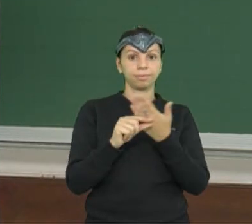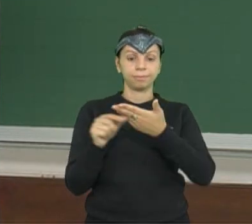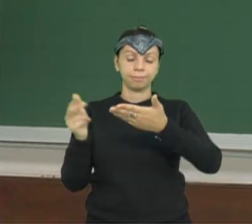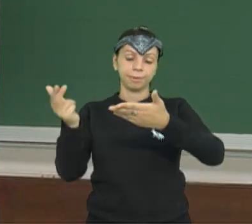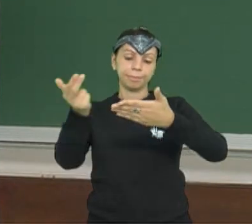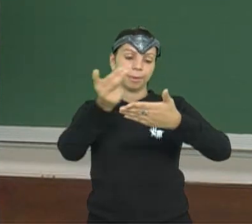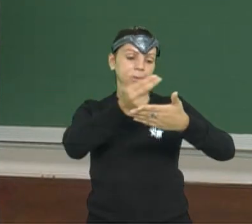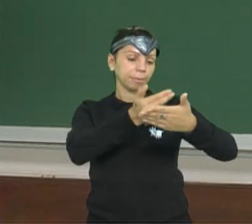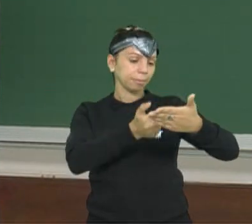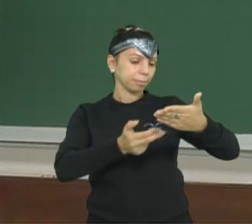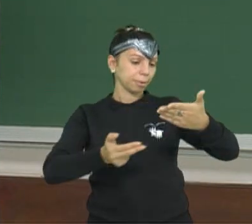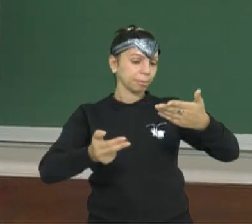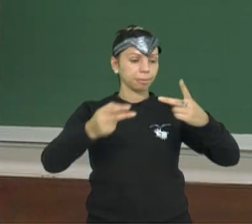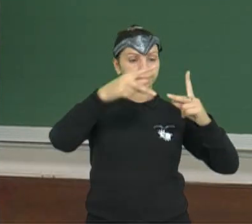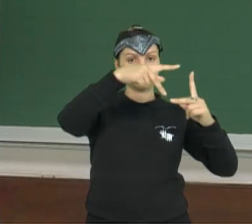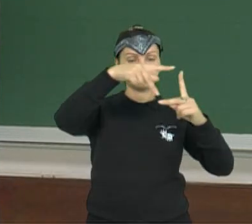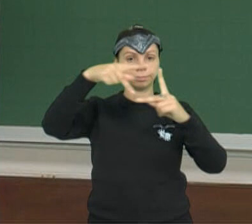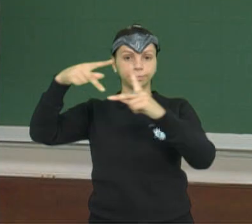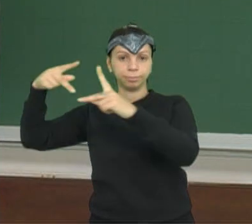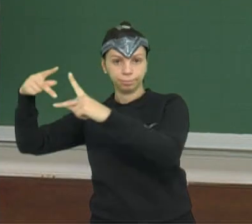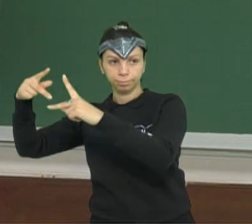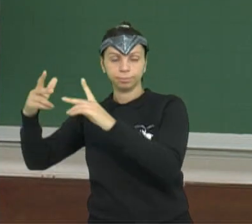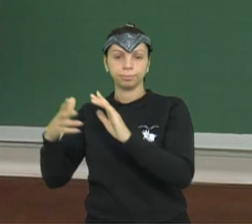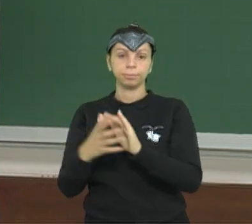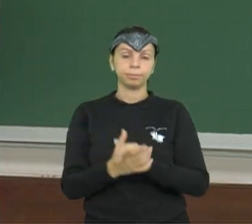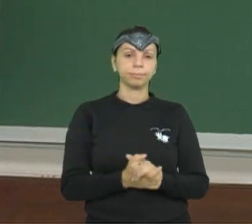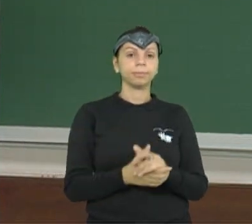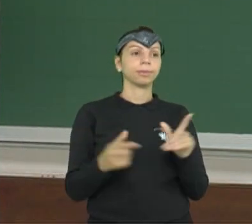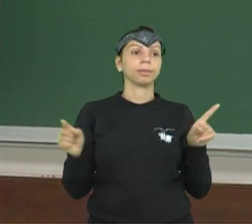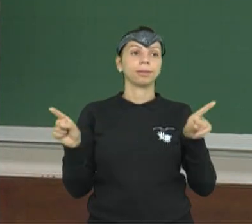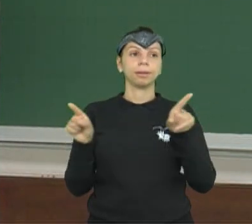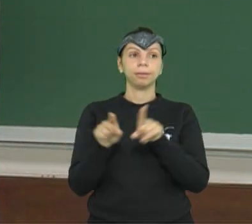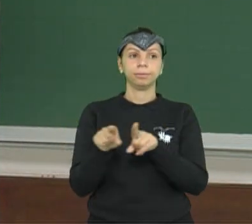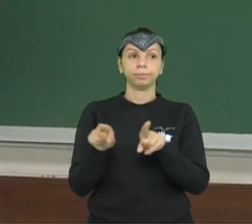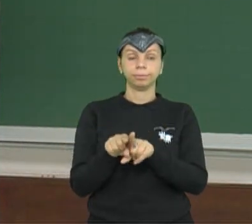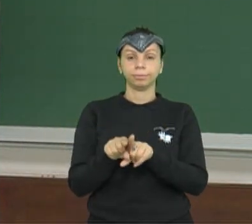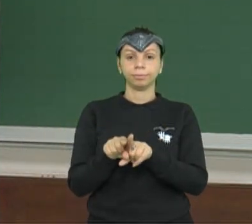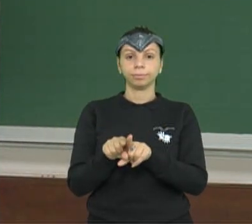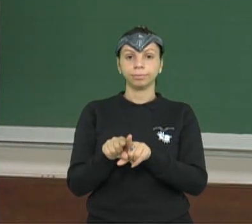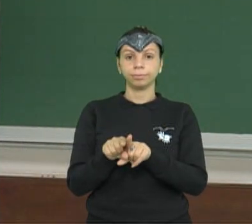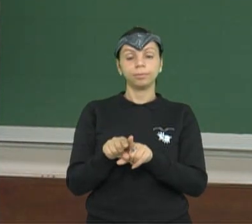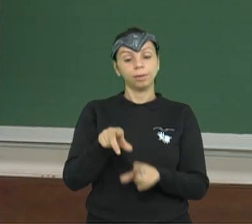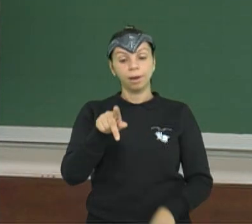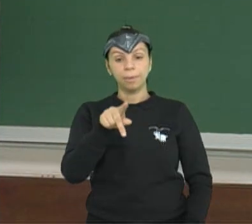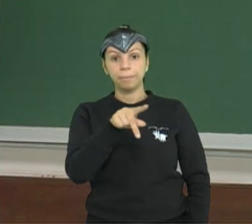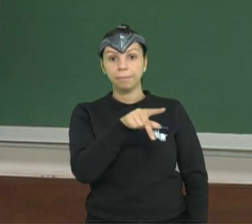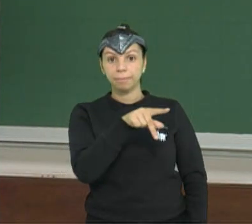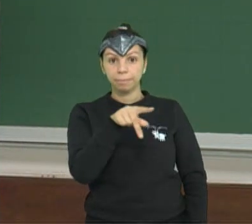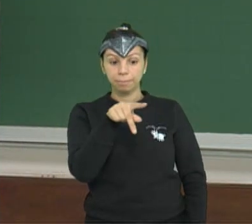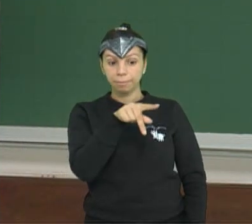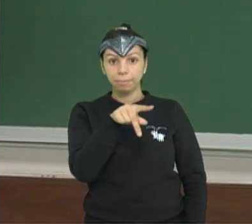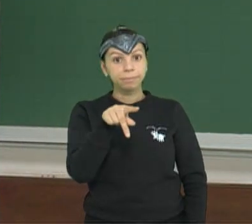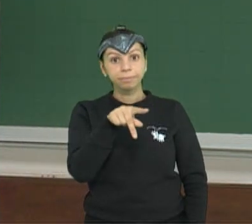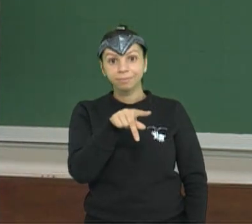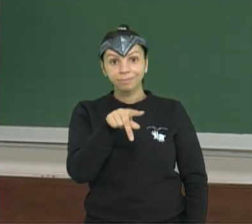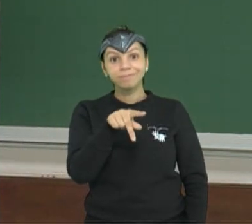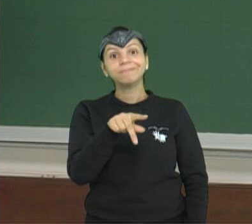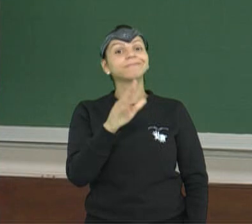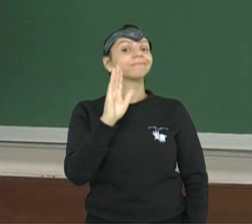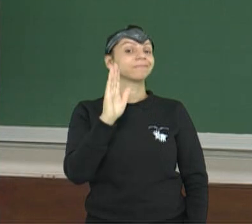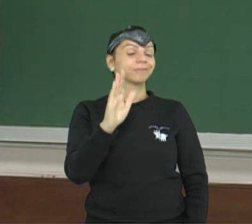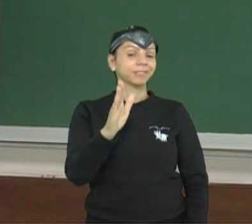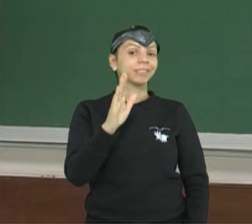essas tirinhas. É um ilustrador e também é um professor. E ele